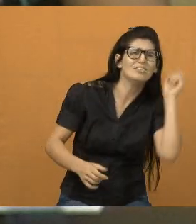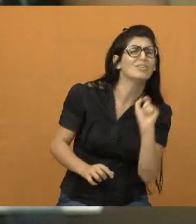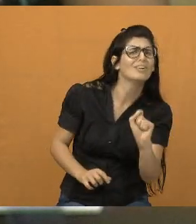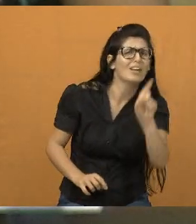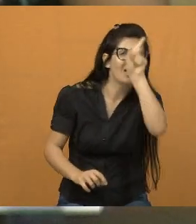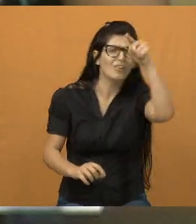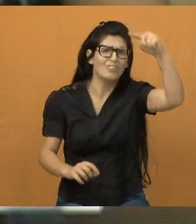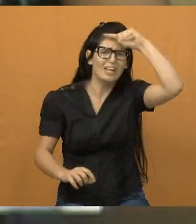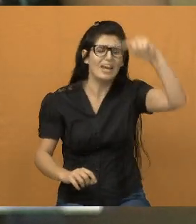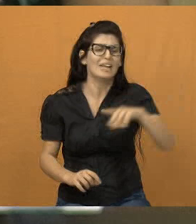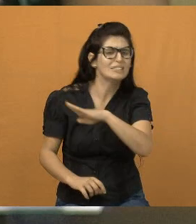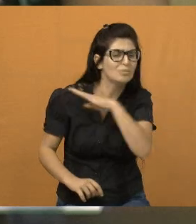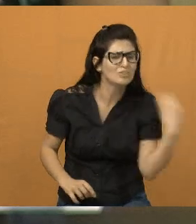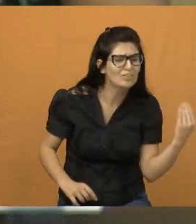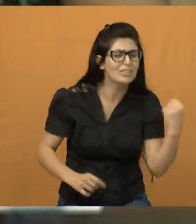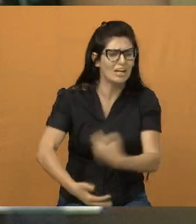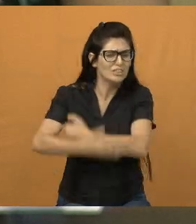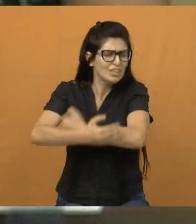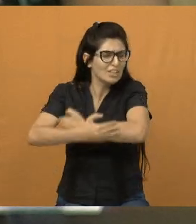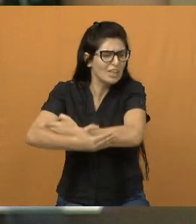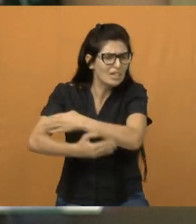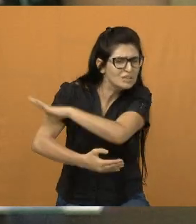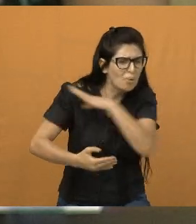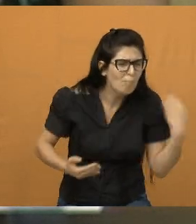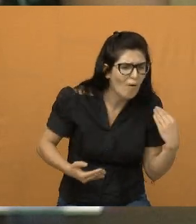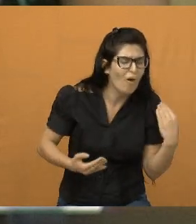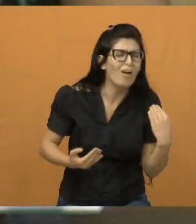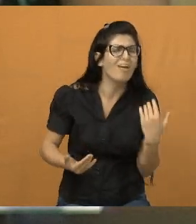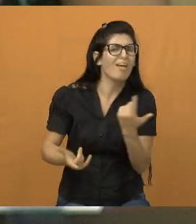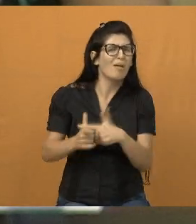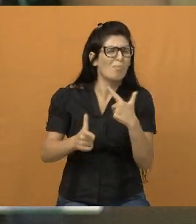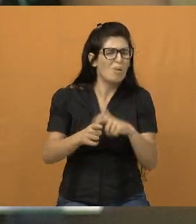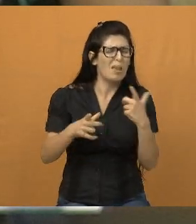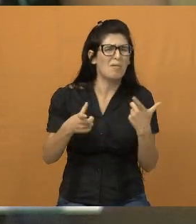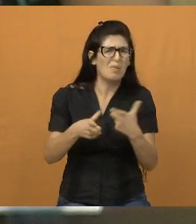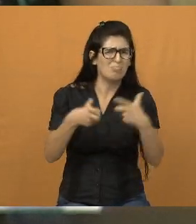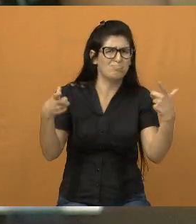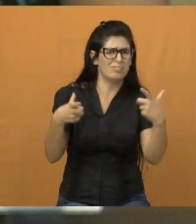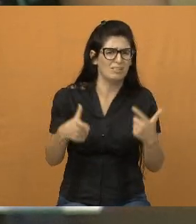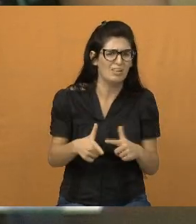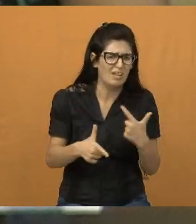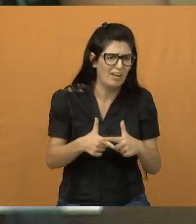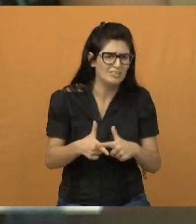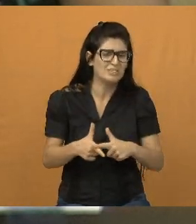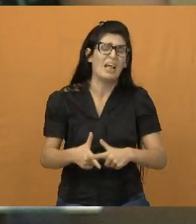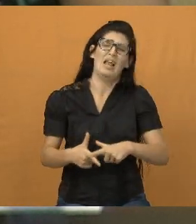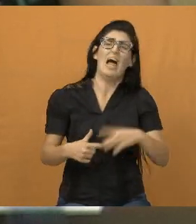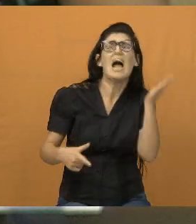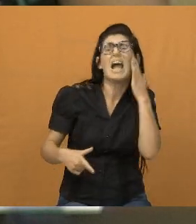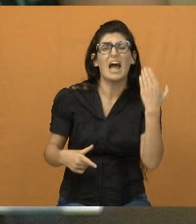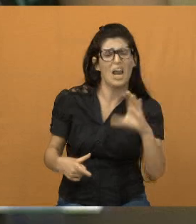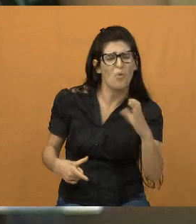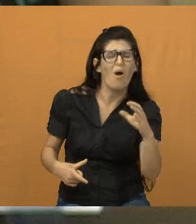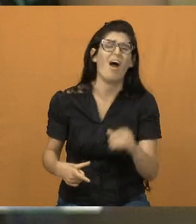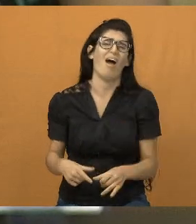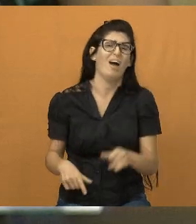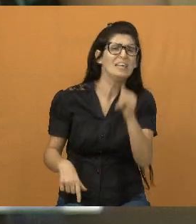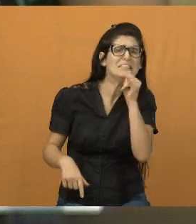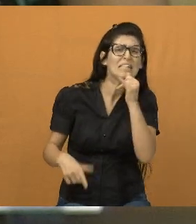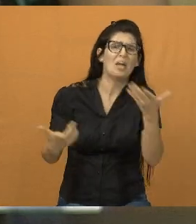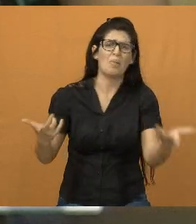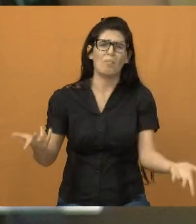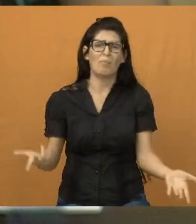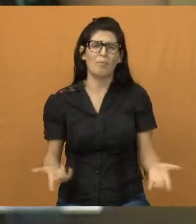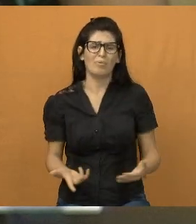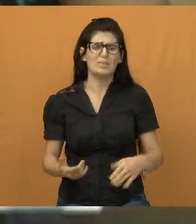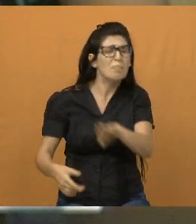referência de mortalidade materna e infantil de alta complexidade, que recebe crianças do litoral norte e das cidades vizinhas.